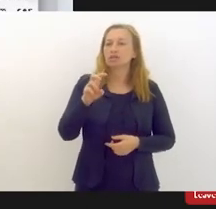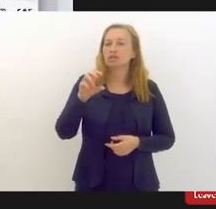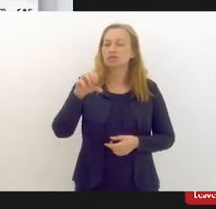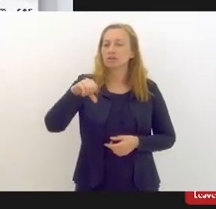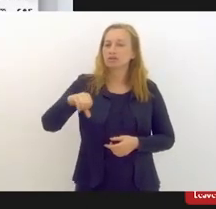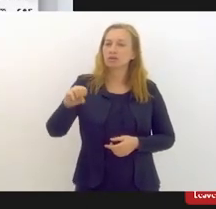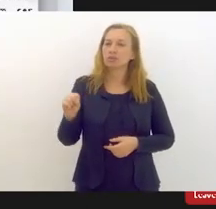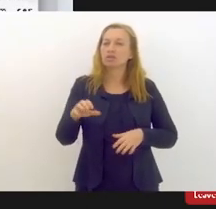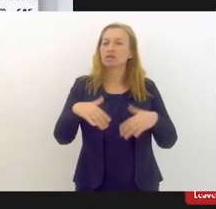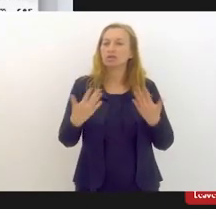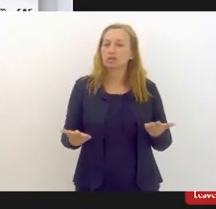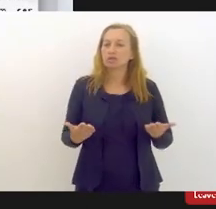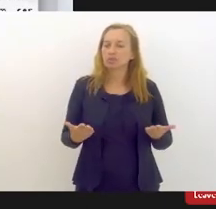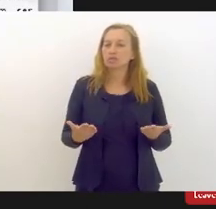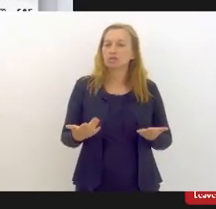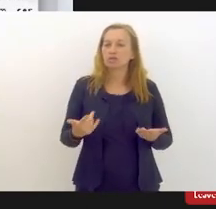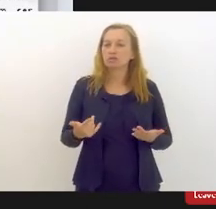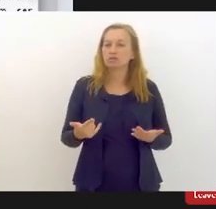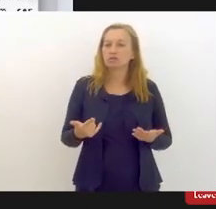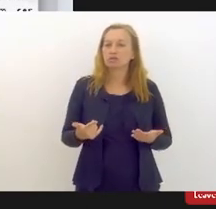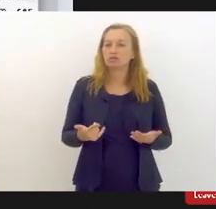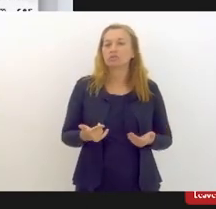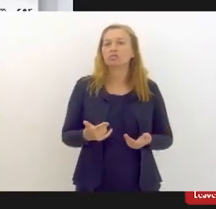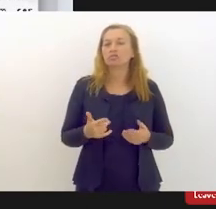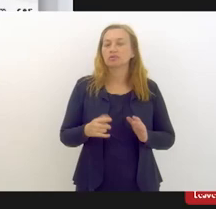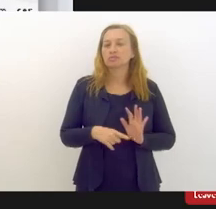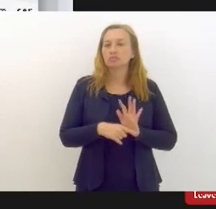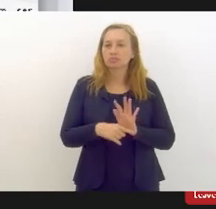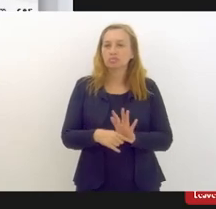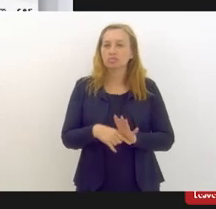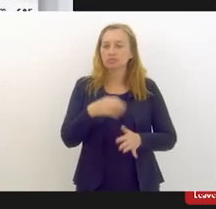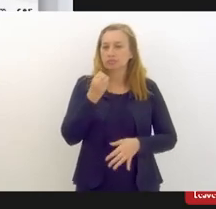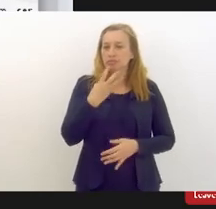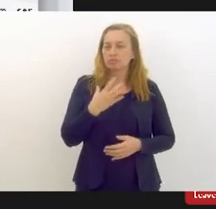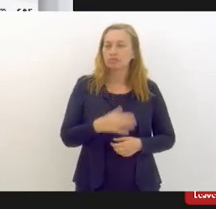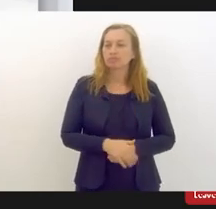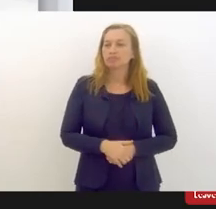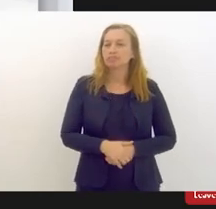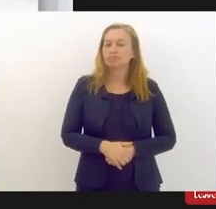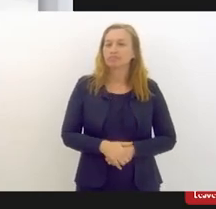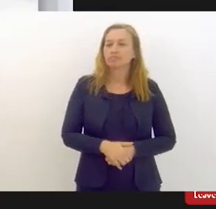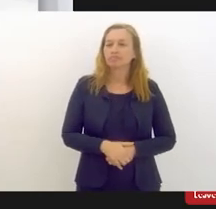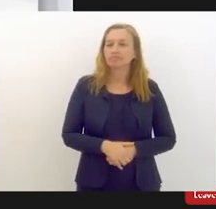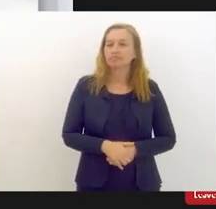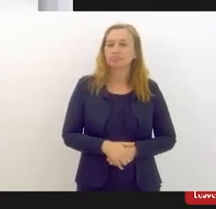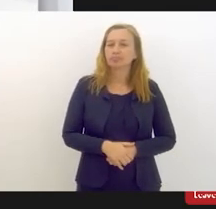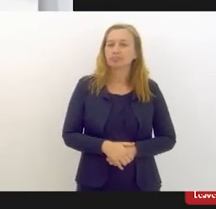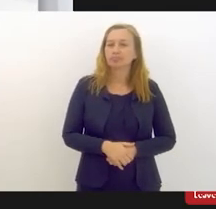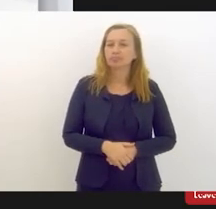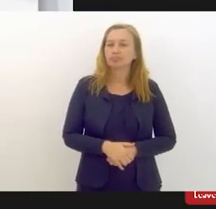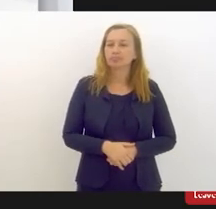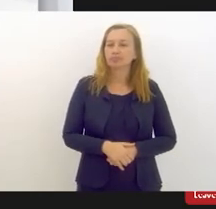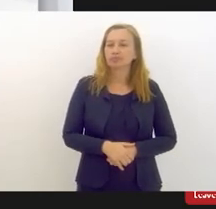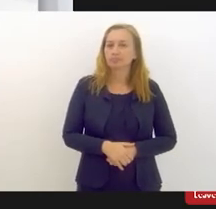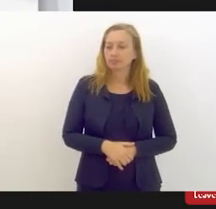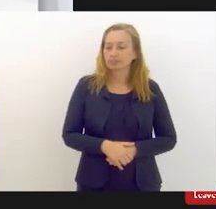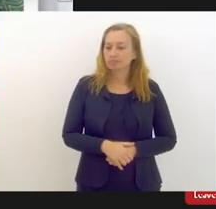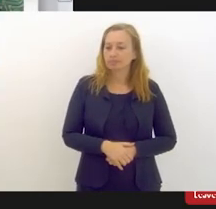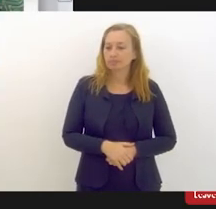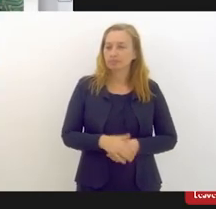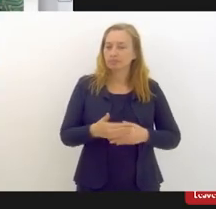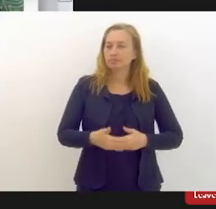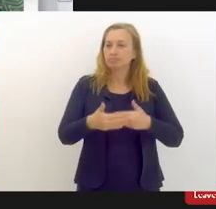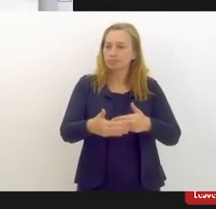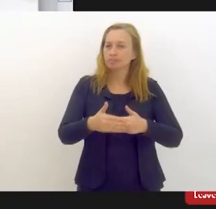598. Então, nós estamos com déficit ainda de atendimento. Para isso, nós estamos aí tratando de